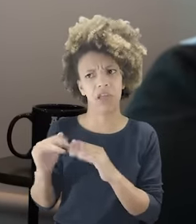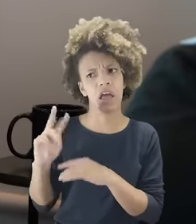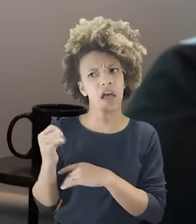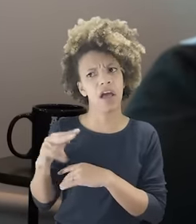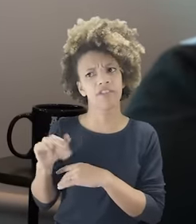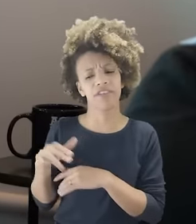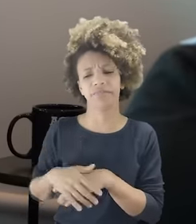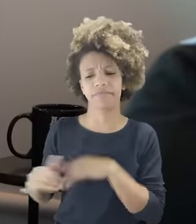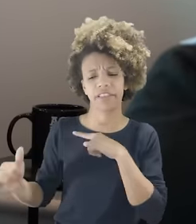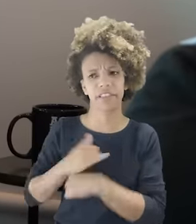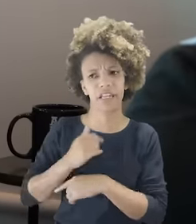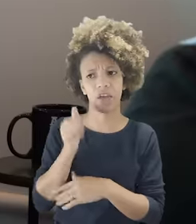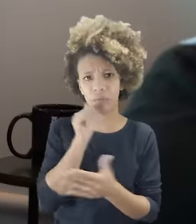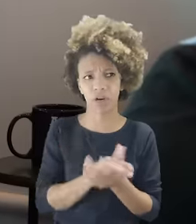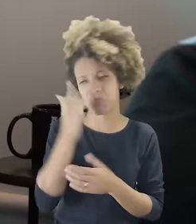a van foi